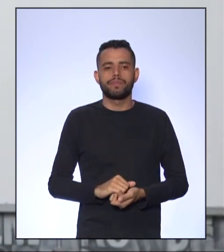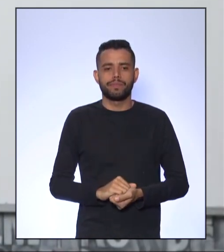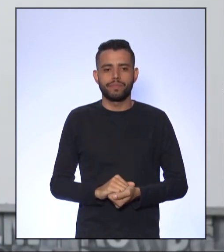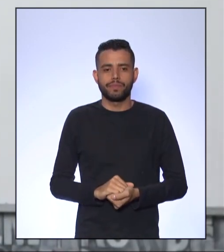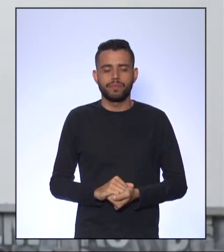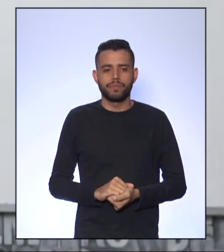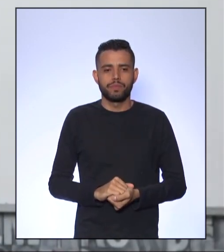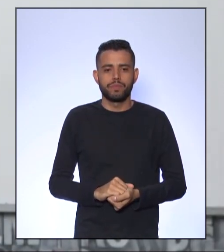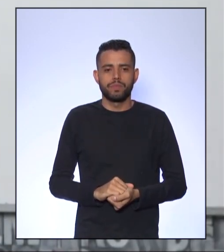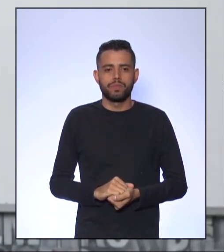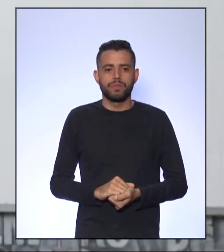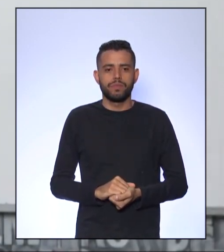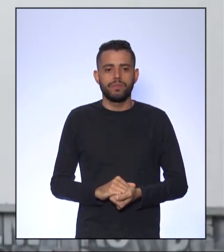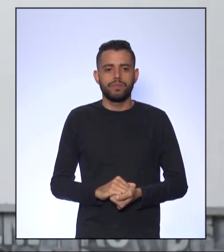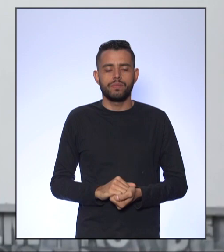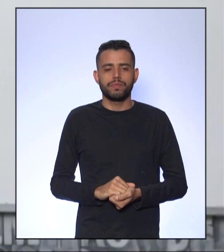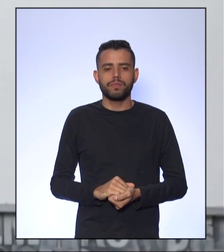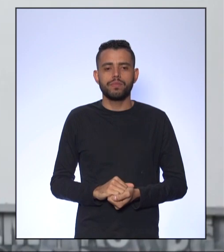uma